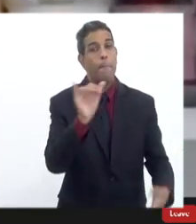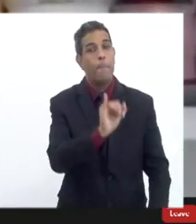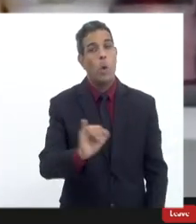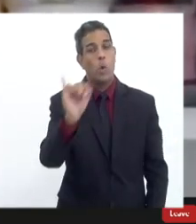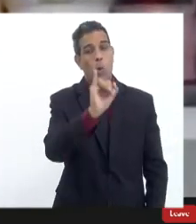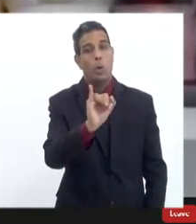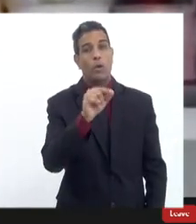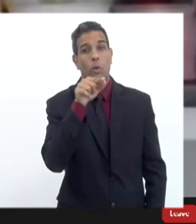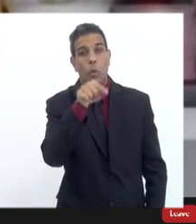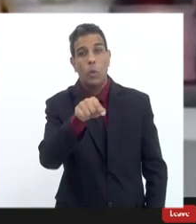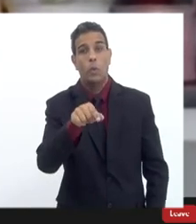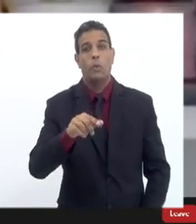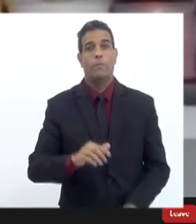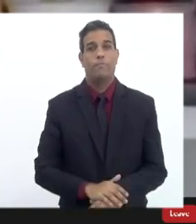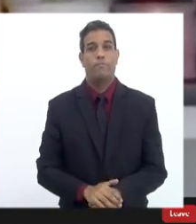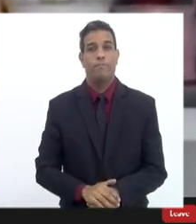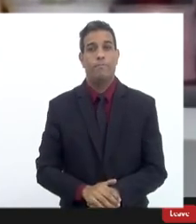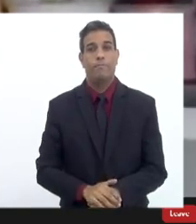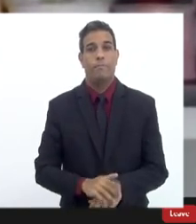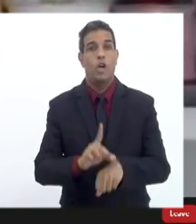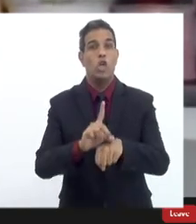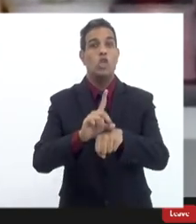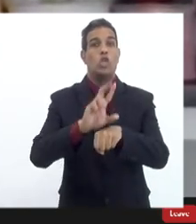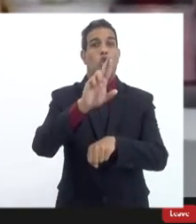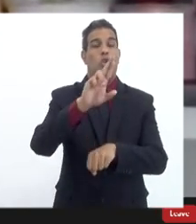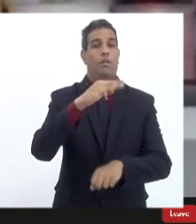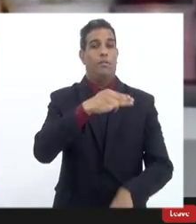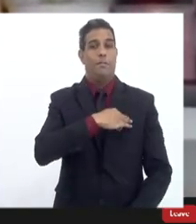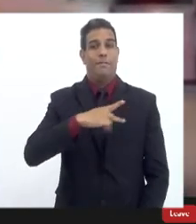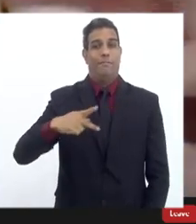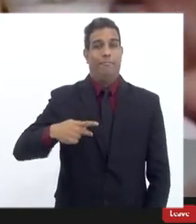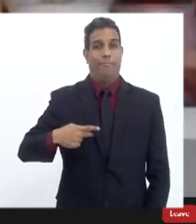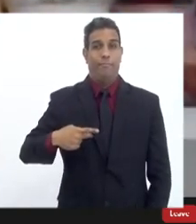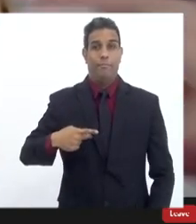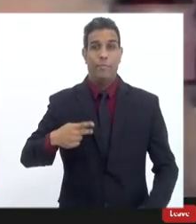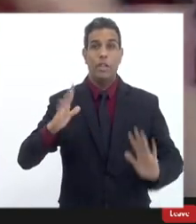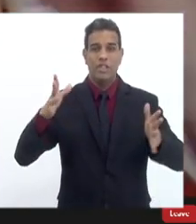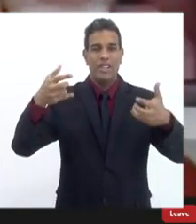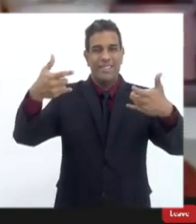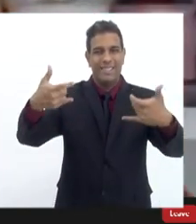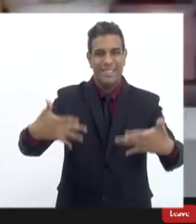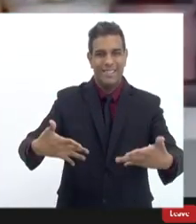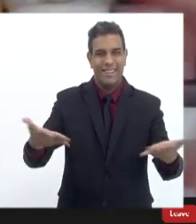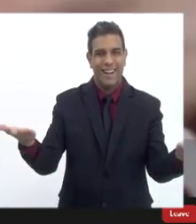não é? A promotora, a doutora Renata Carbonell, falou como a gente estava